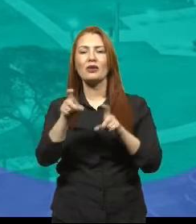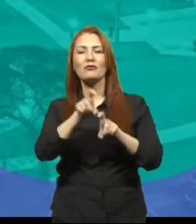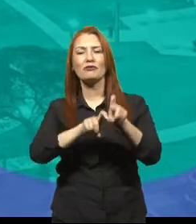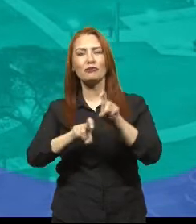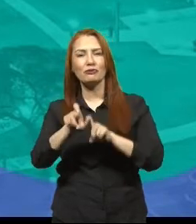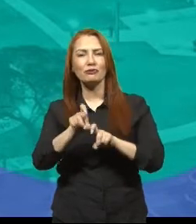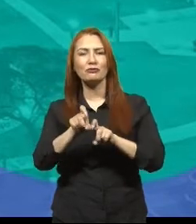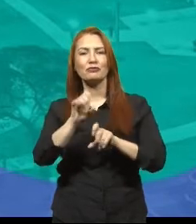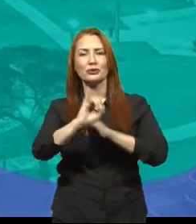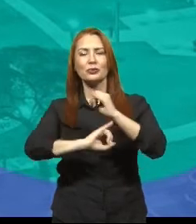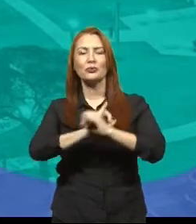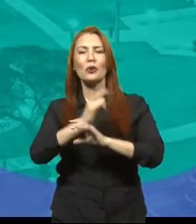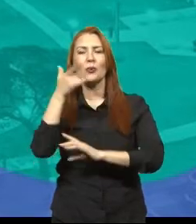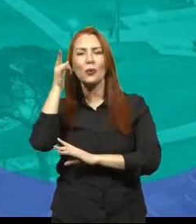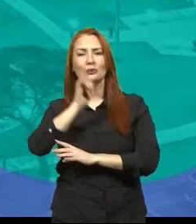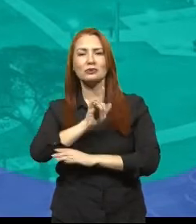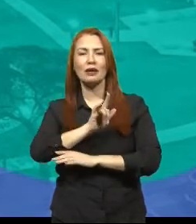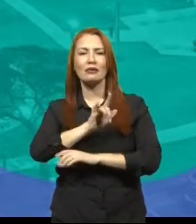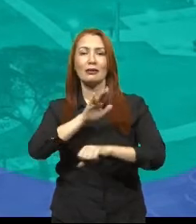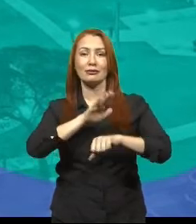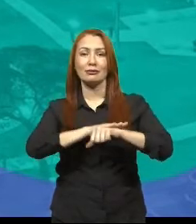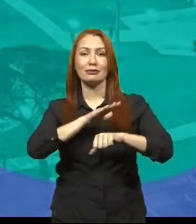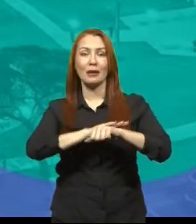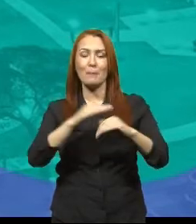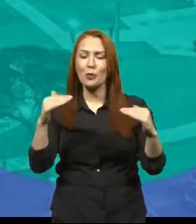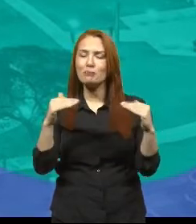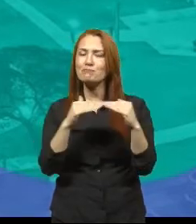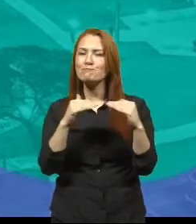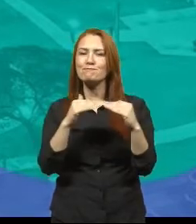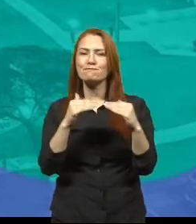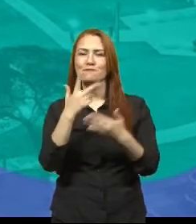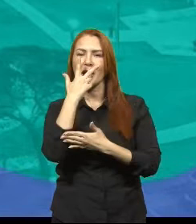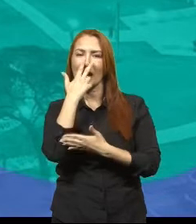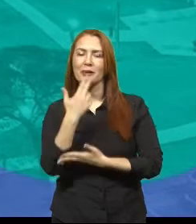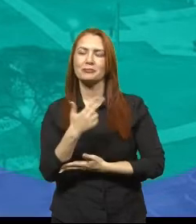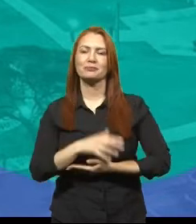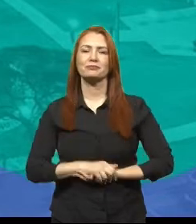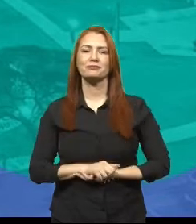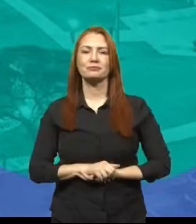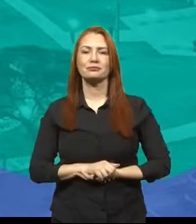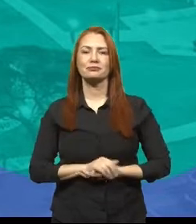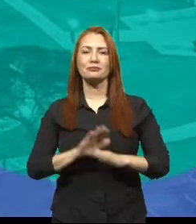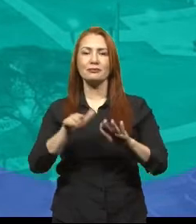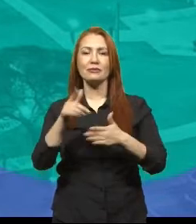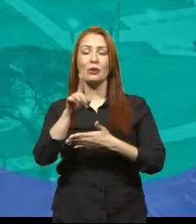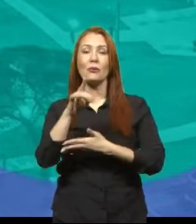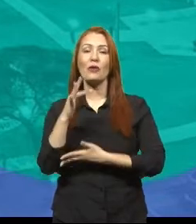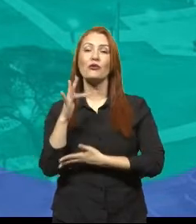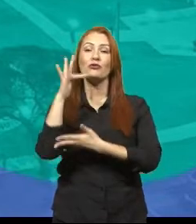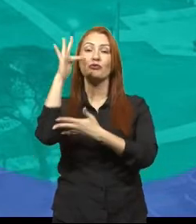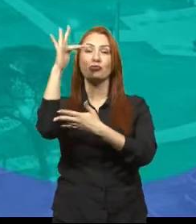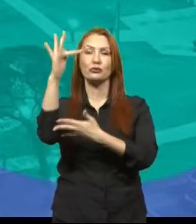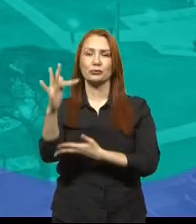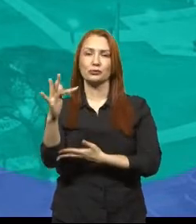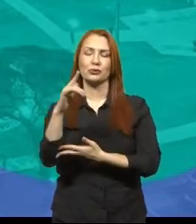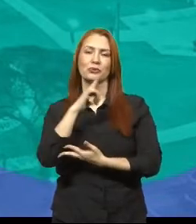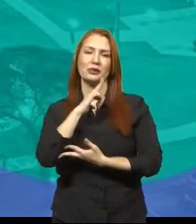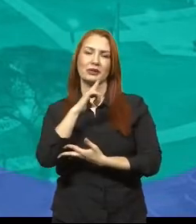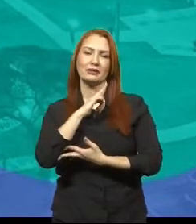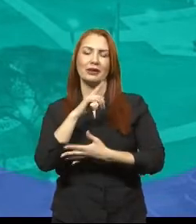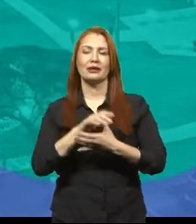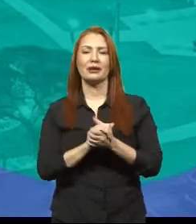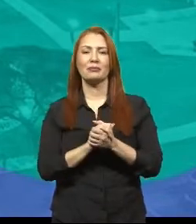tempo simultâneo. Então, esse é o futuro que a gente vê para aplicações na